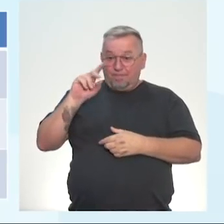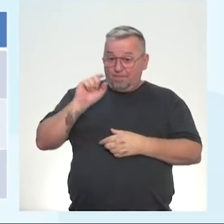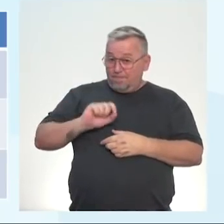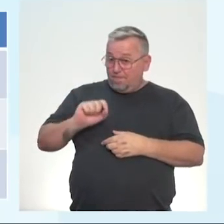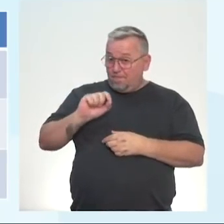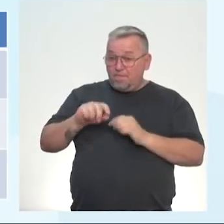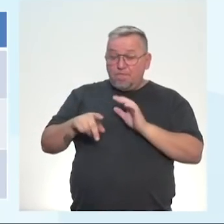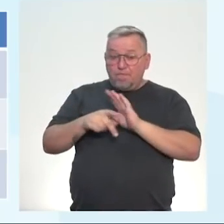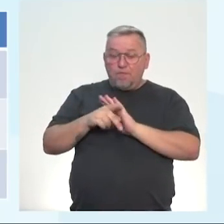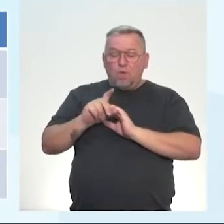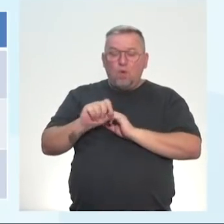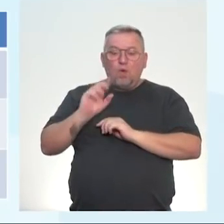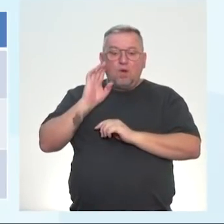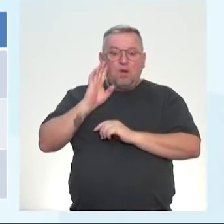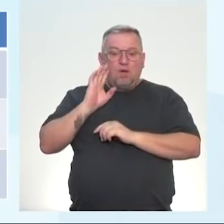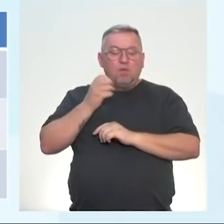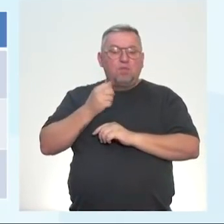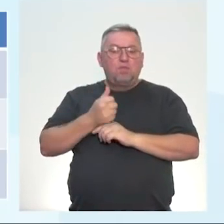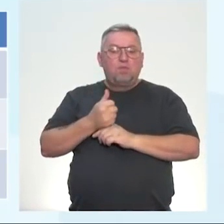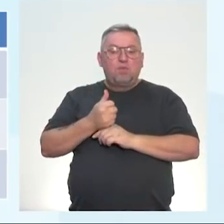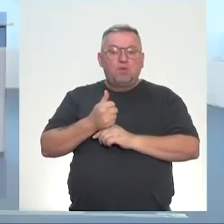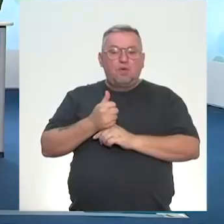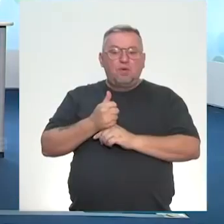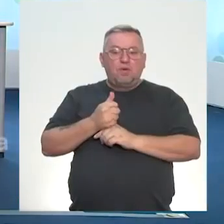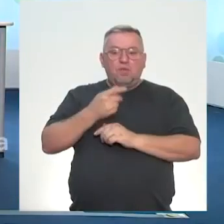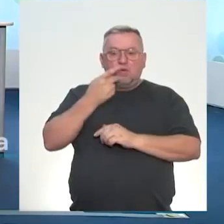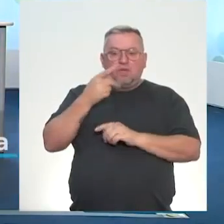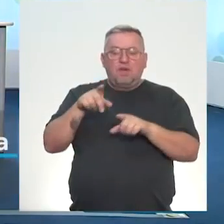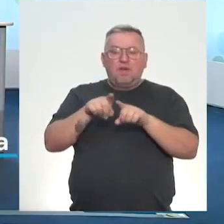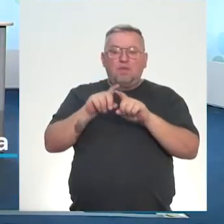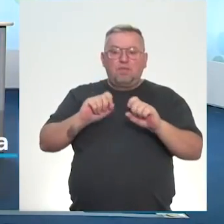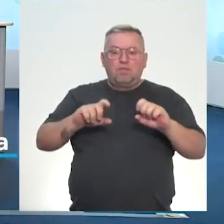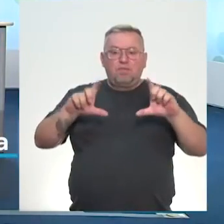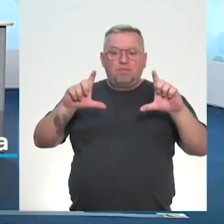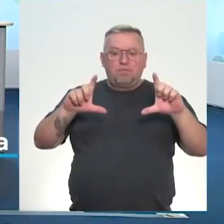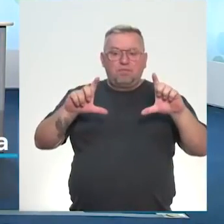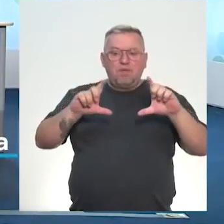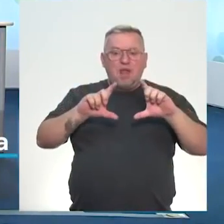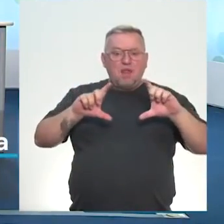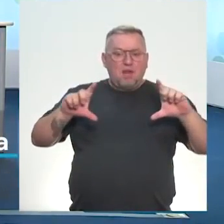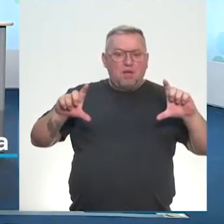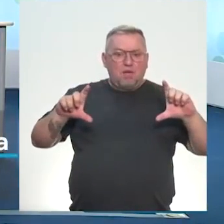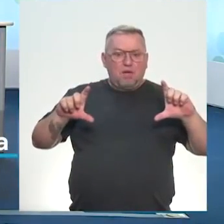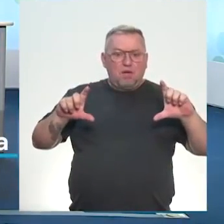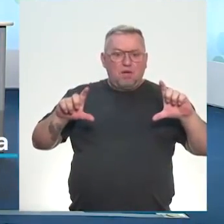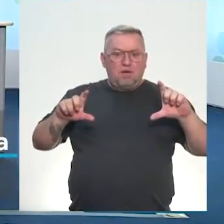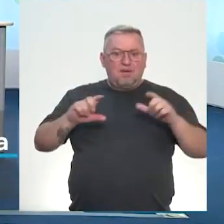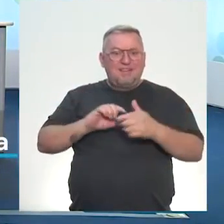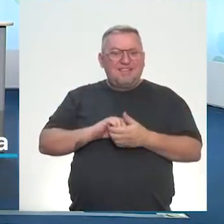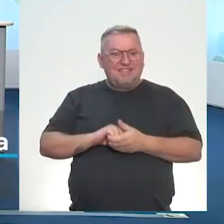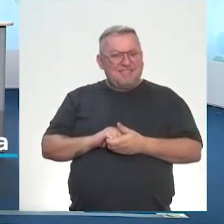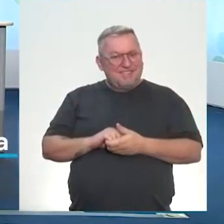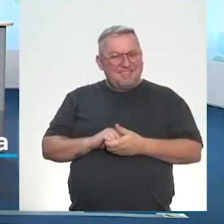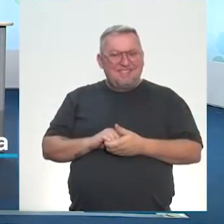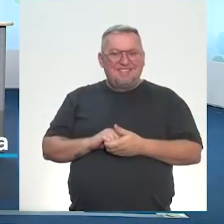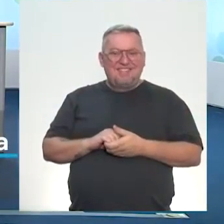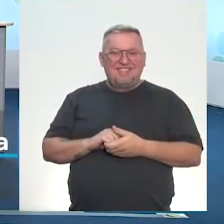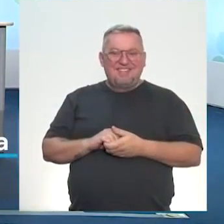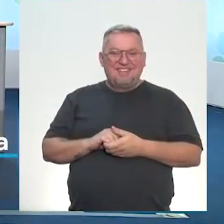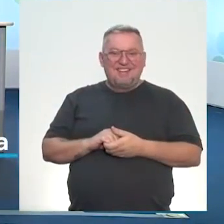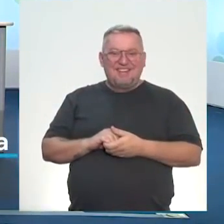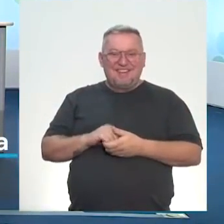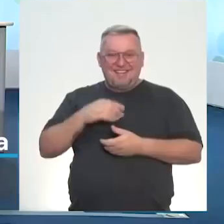ângulo aí. Legal, muito Ok? bom, muito bom. Eu poderia considerar a figura 2 como sendo um retângulo também? Isso daí